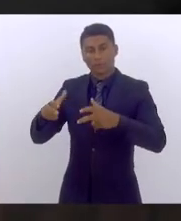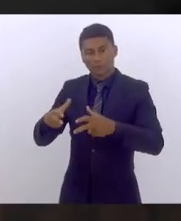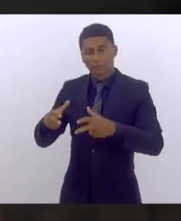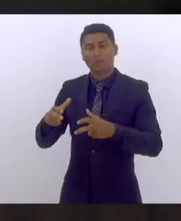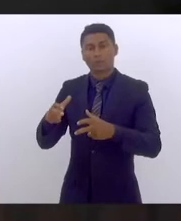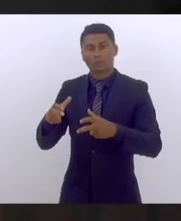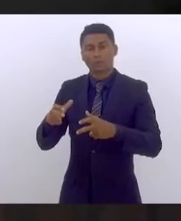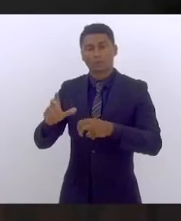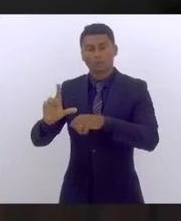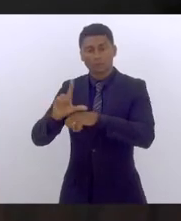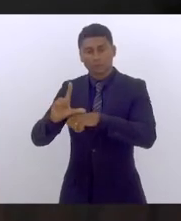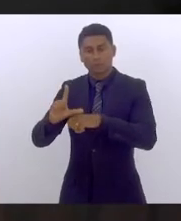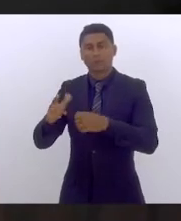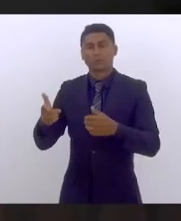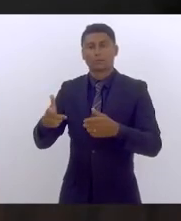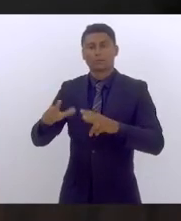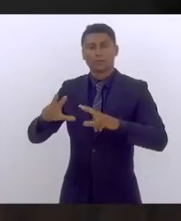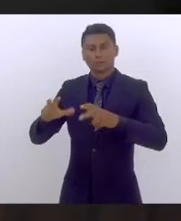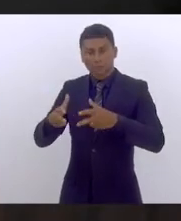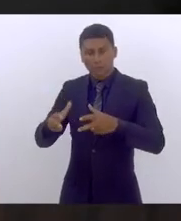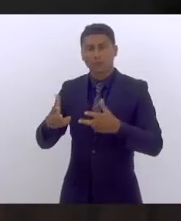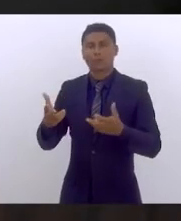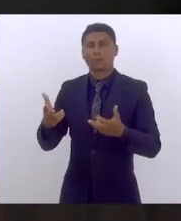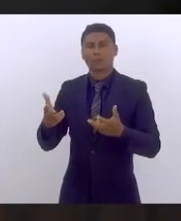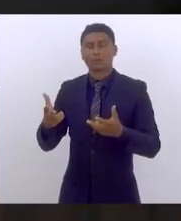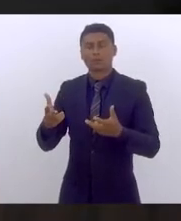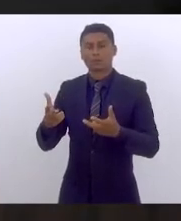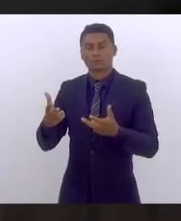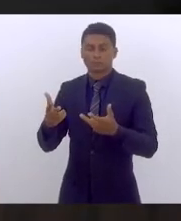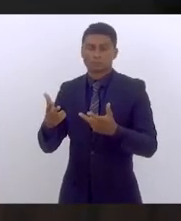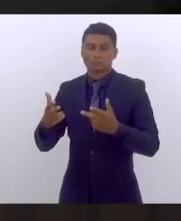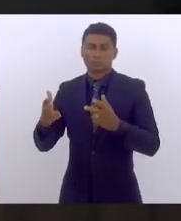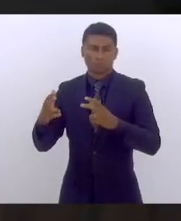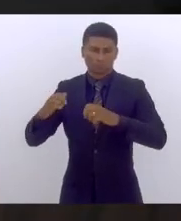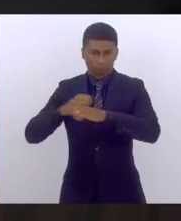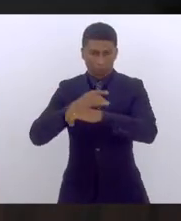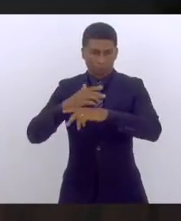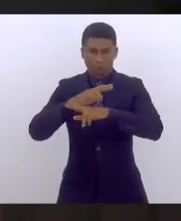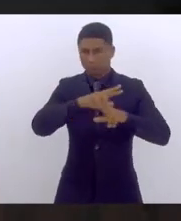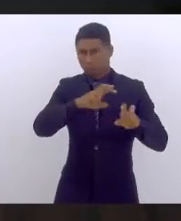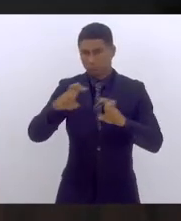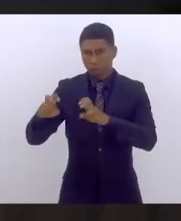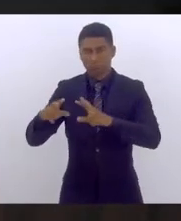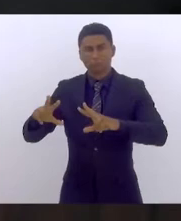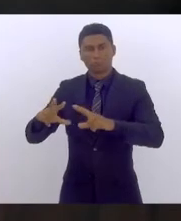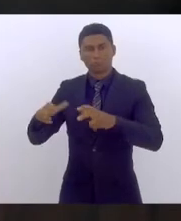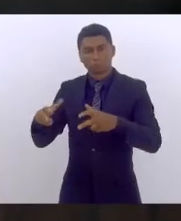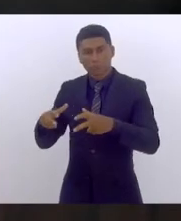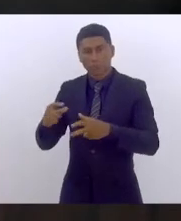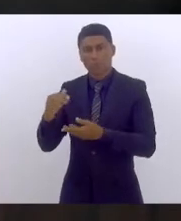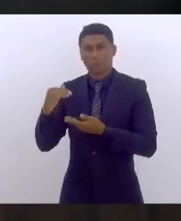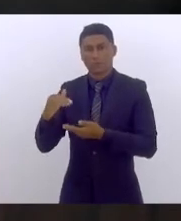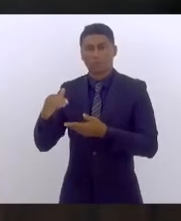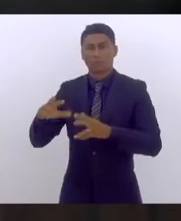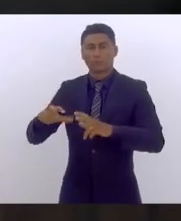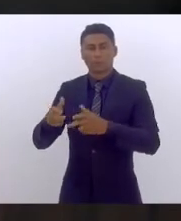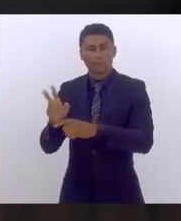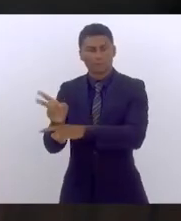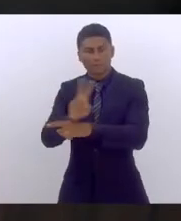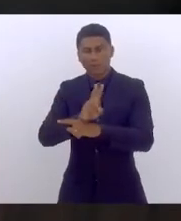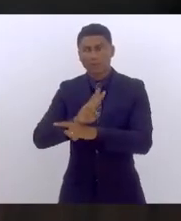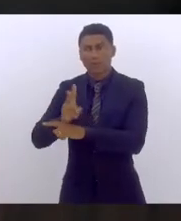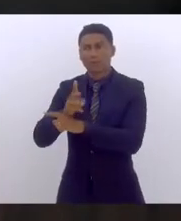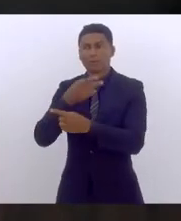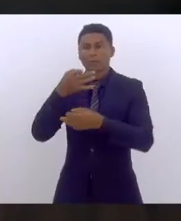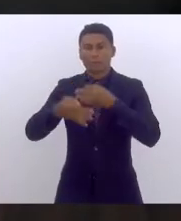Comércio, Trabalho, Legislação Social, Seguridade Social, Assuntos Municipais e Desenvolvimento Regional, de Orçamentos, Fiscalização Financeira